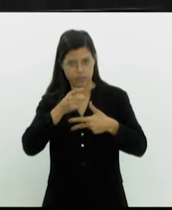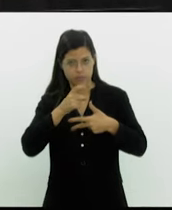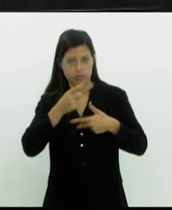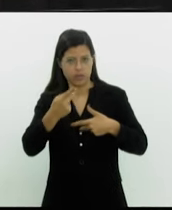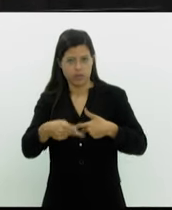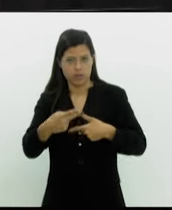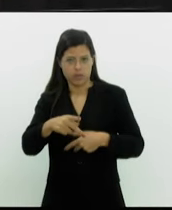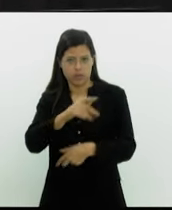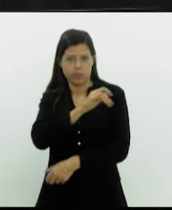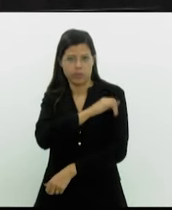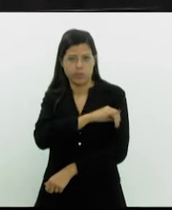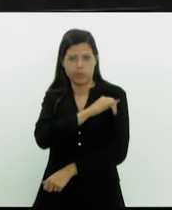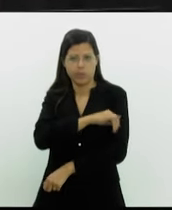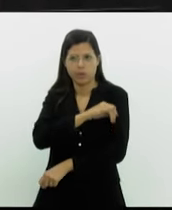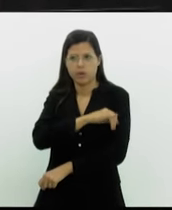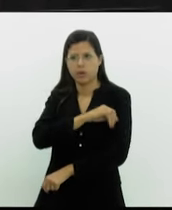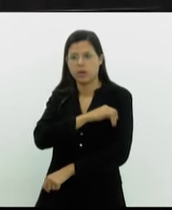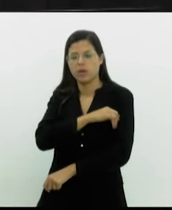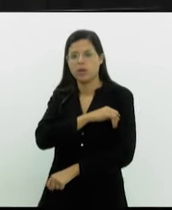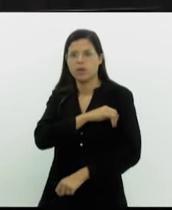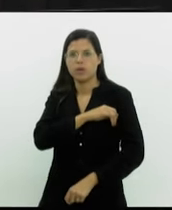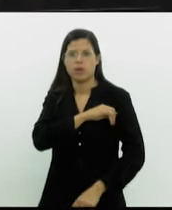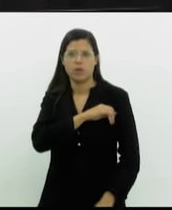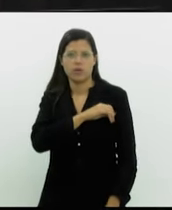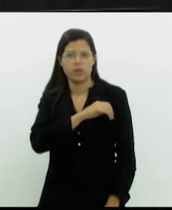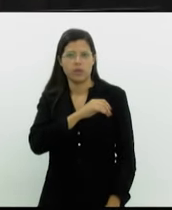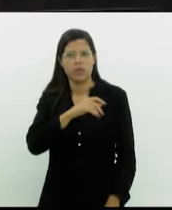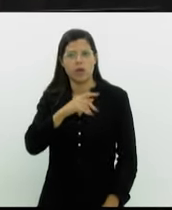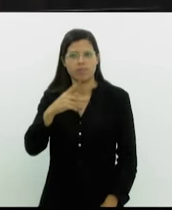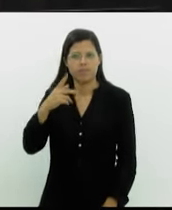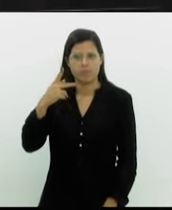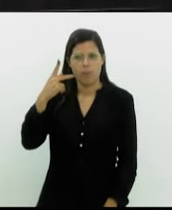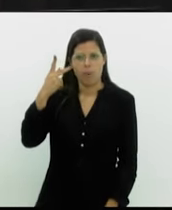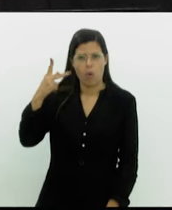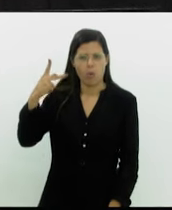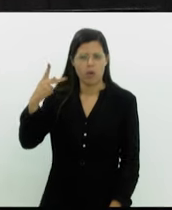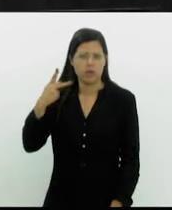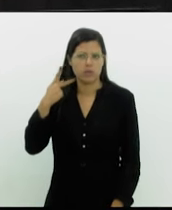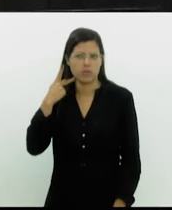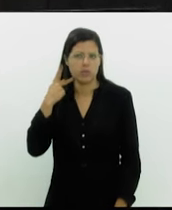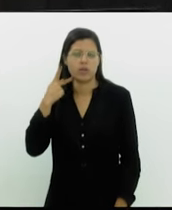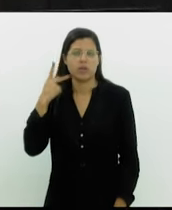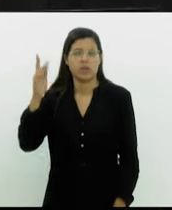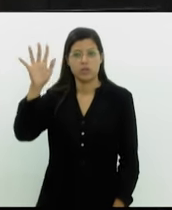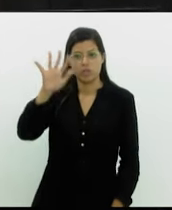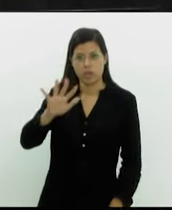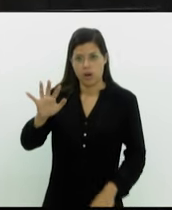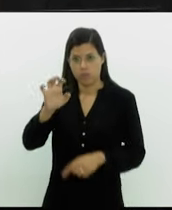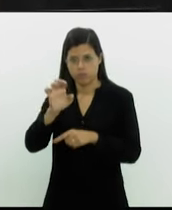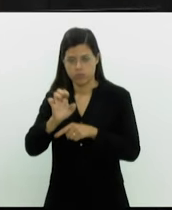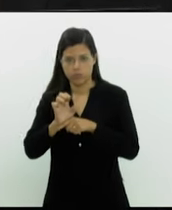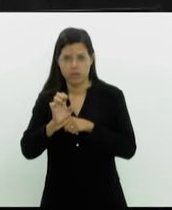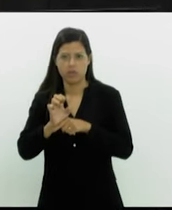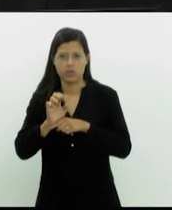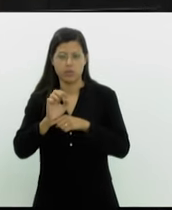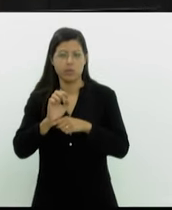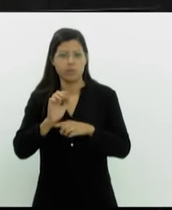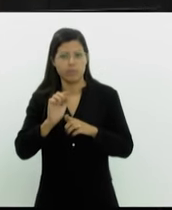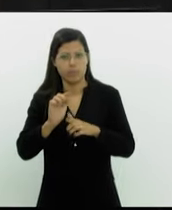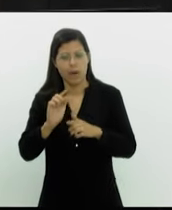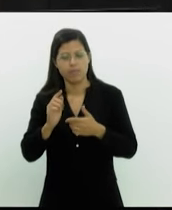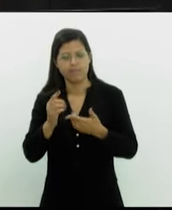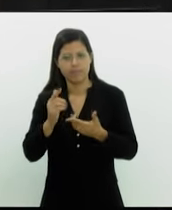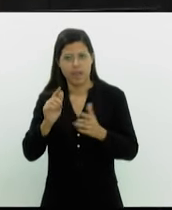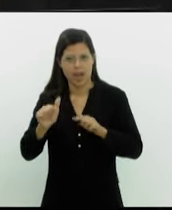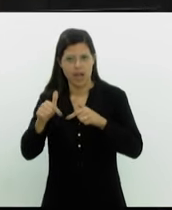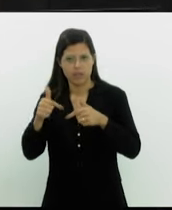Janeiro, através da Procuradoria-Geral do Estado, numa ação civil ordinária